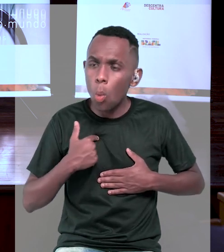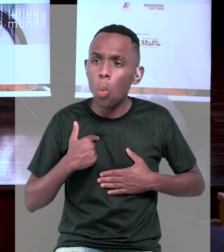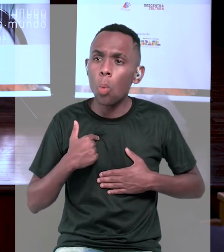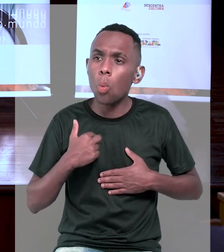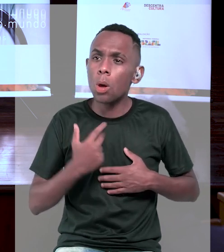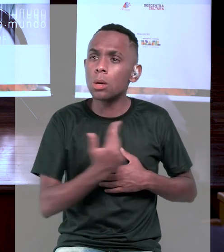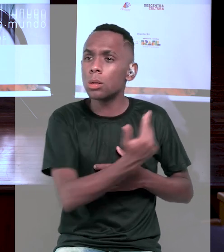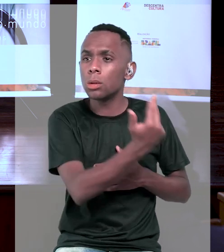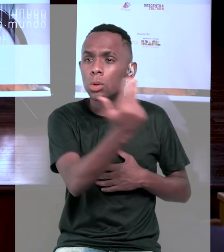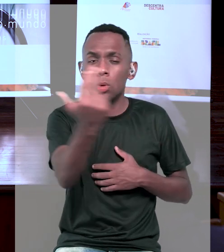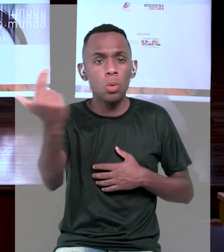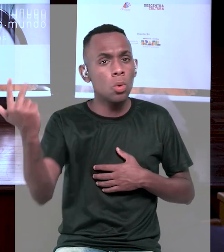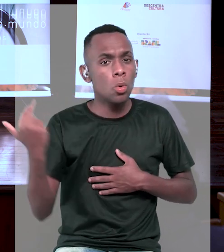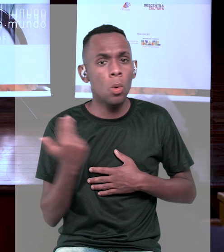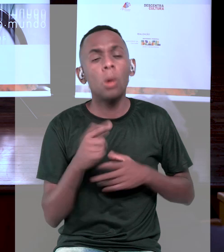falo.